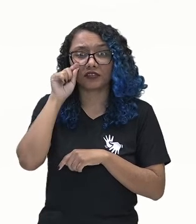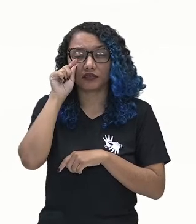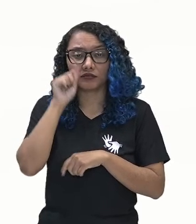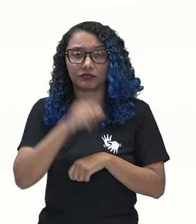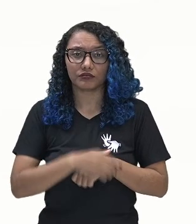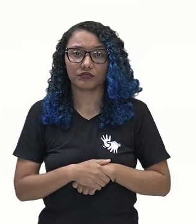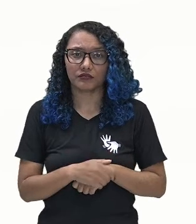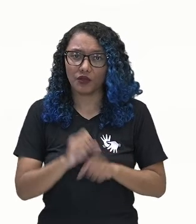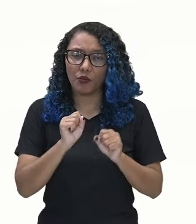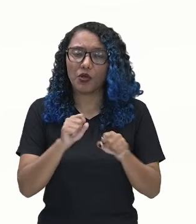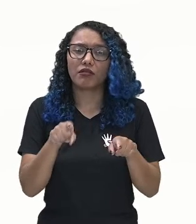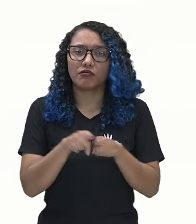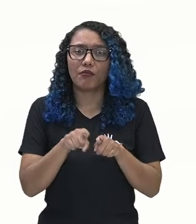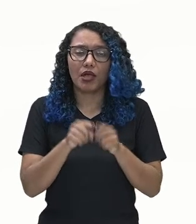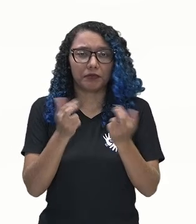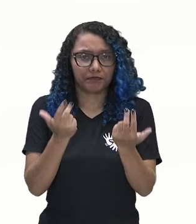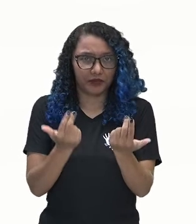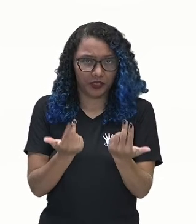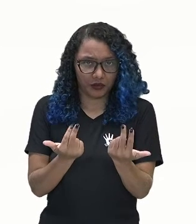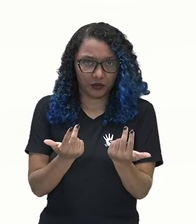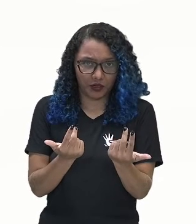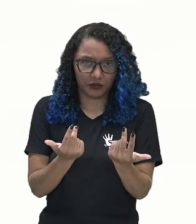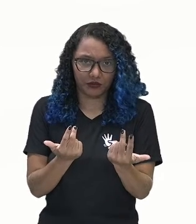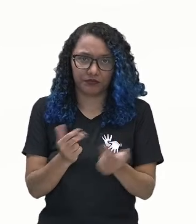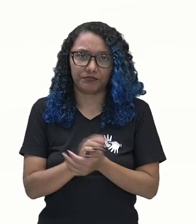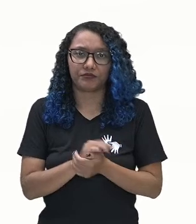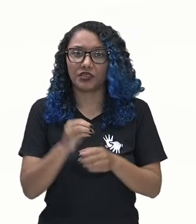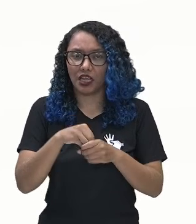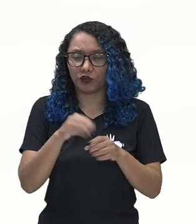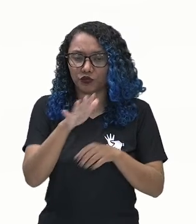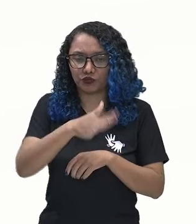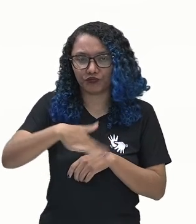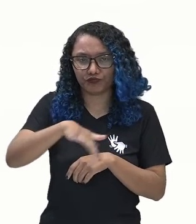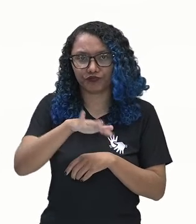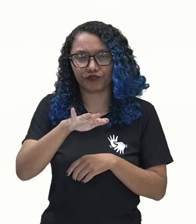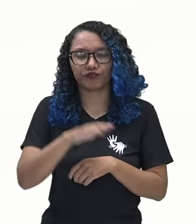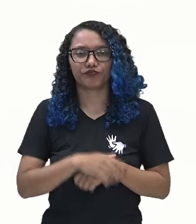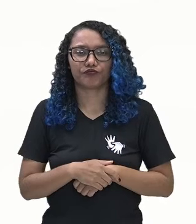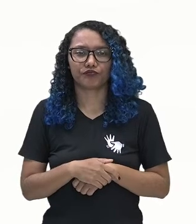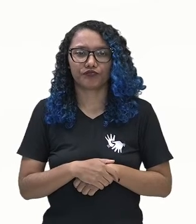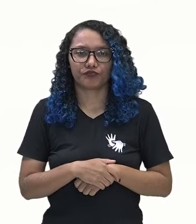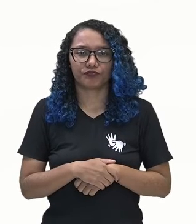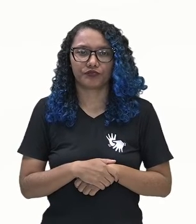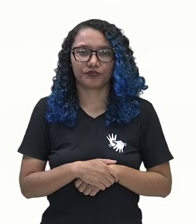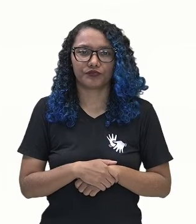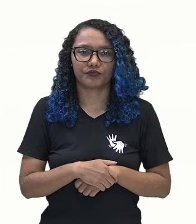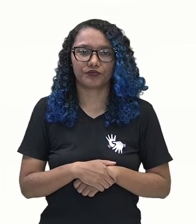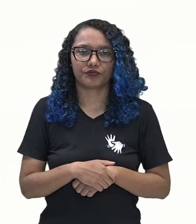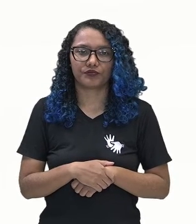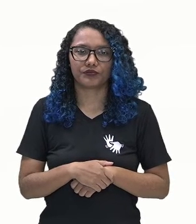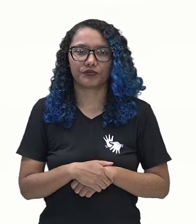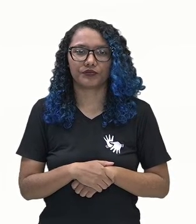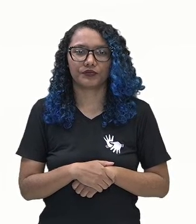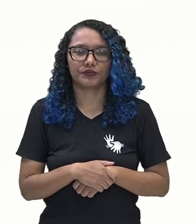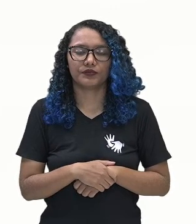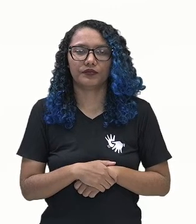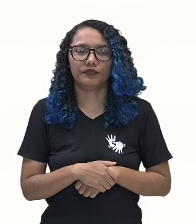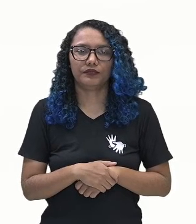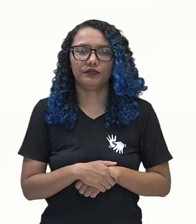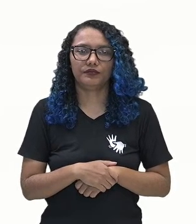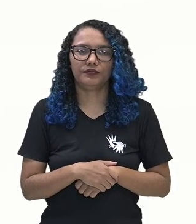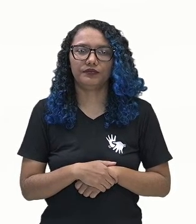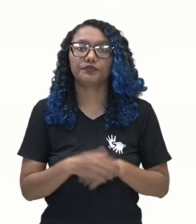que vocês estão inseridos dentro do espaço geográfico. E na relação com o lugar que as pessoas ou as sociedades,